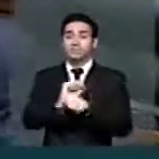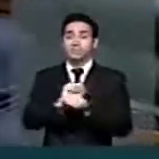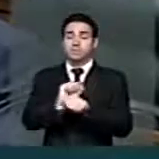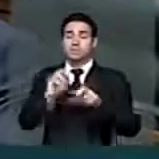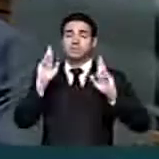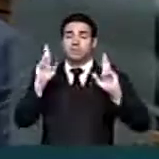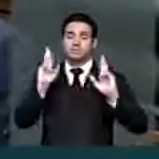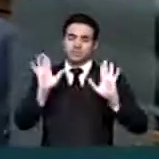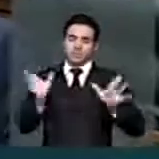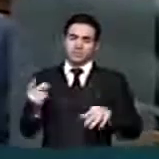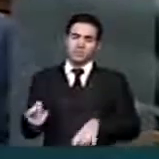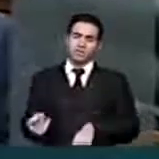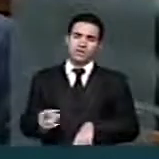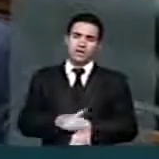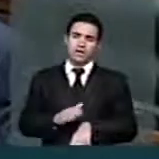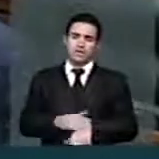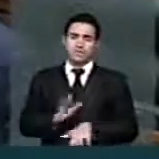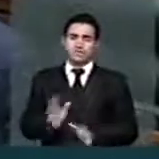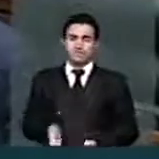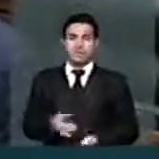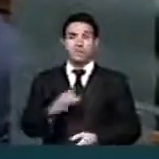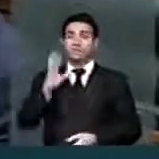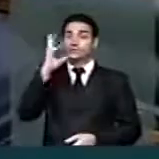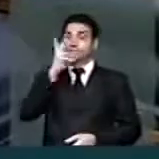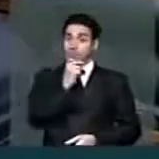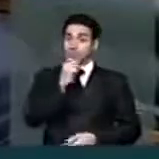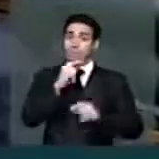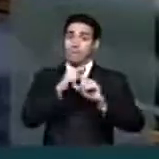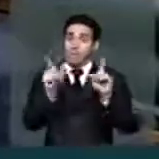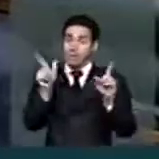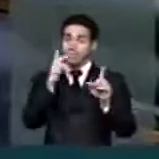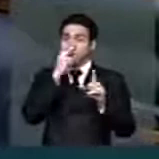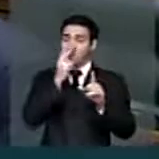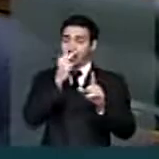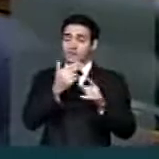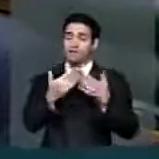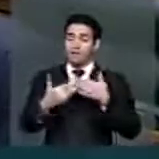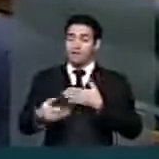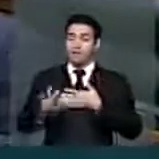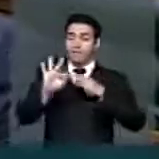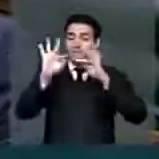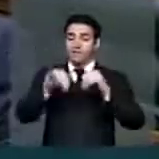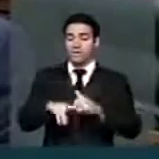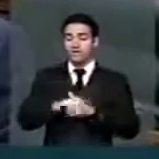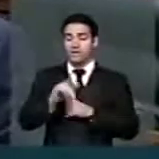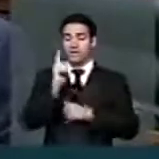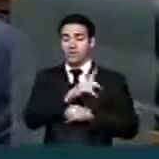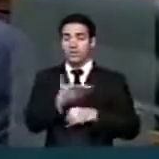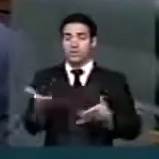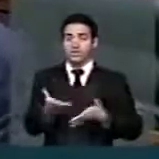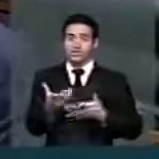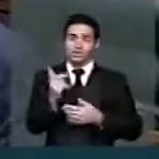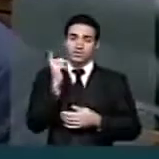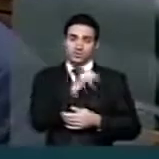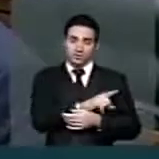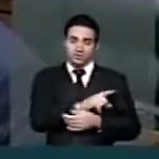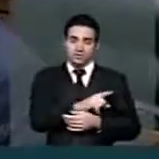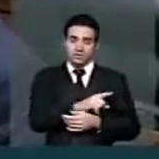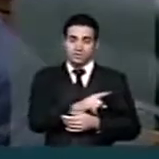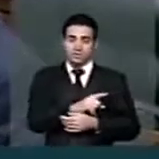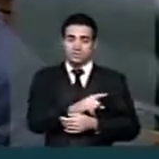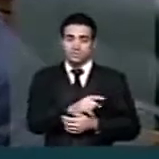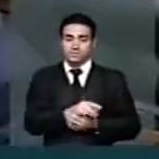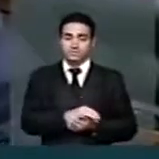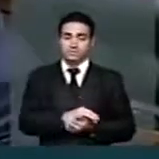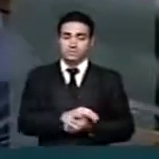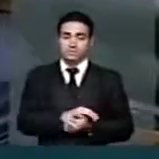país há muito tempo. Demorou, mas me parece que está chegando no dia de hoje. É um benefício